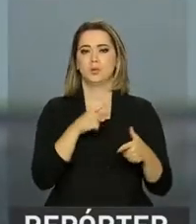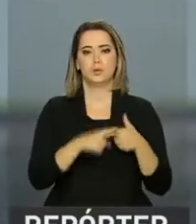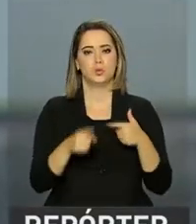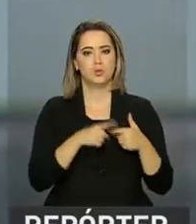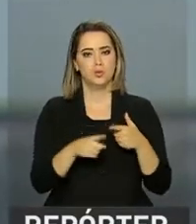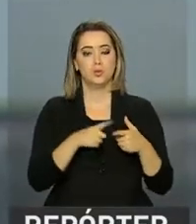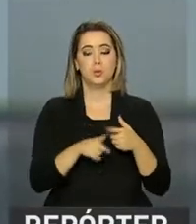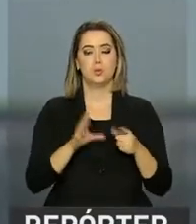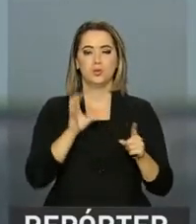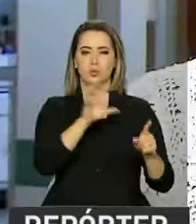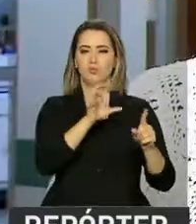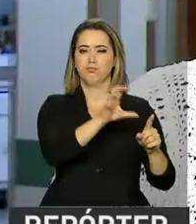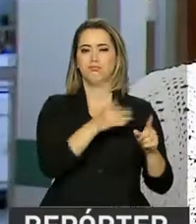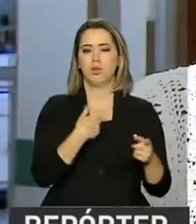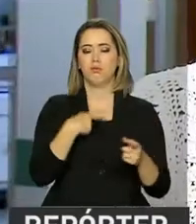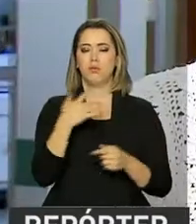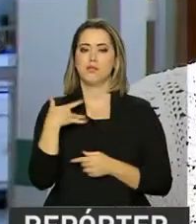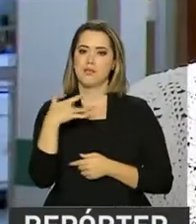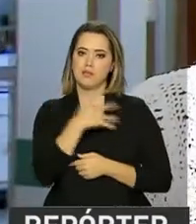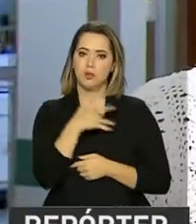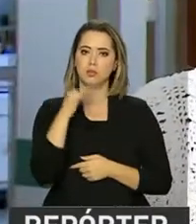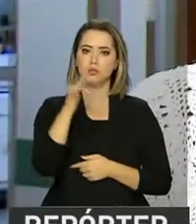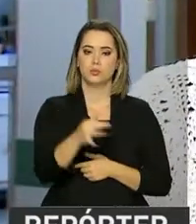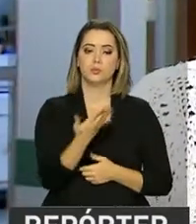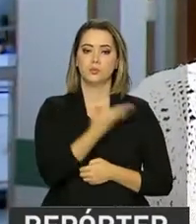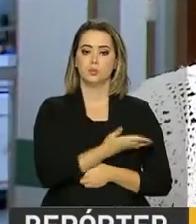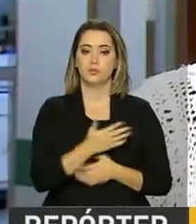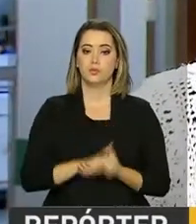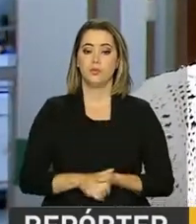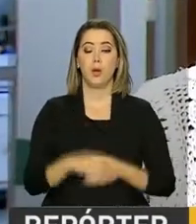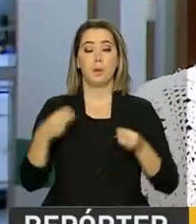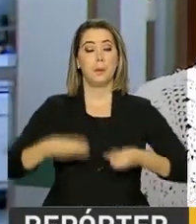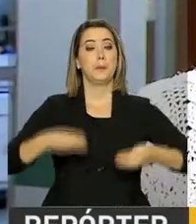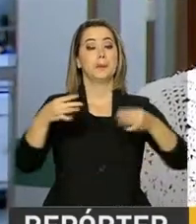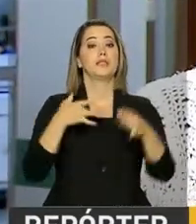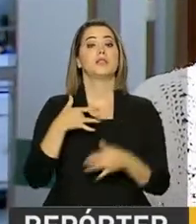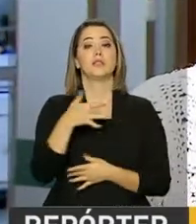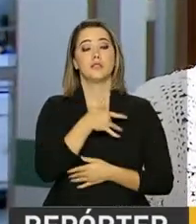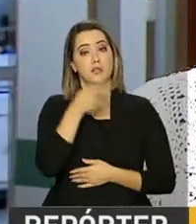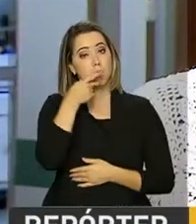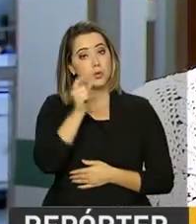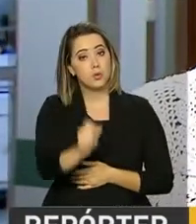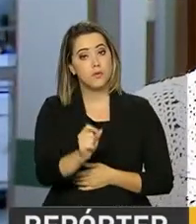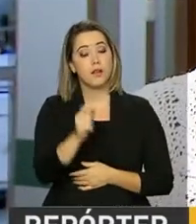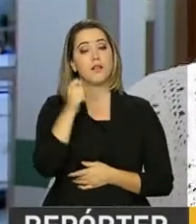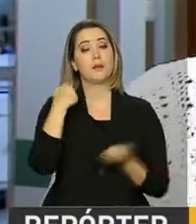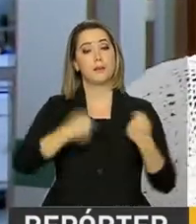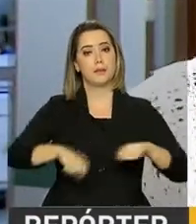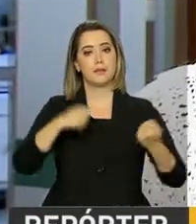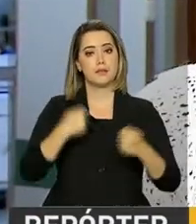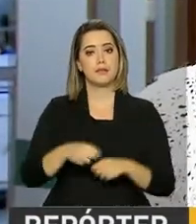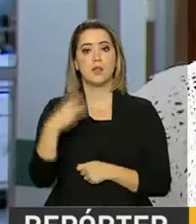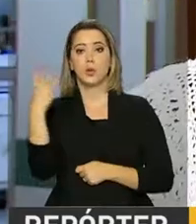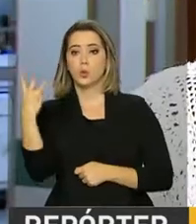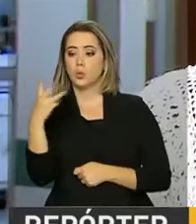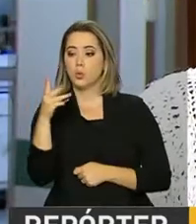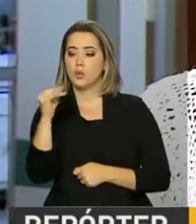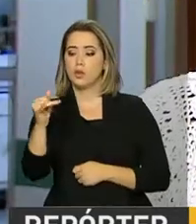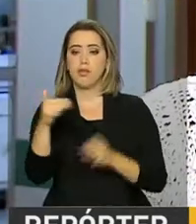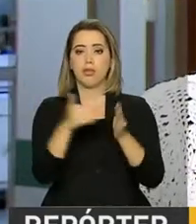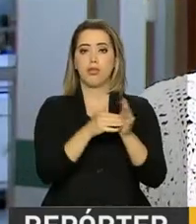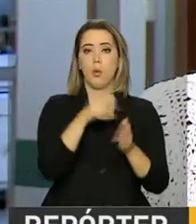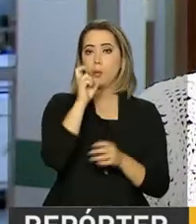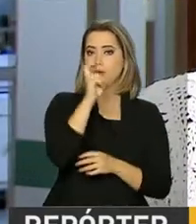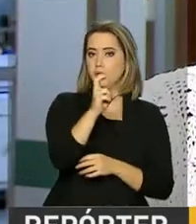impacto à sua saúde o ministério da saúde recomenda fazer o teste do pezinho nos recém nascidos entre o terceiro eo quinto